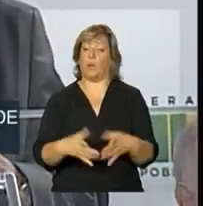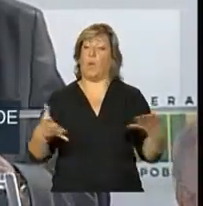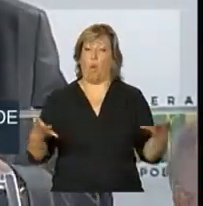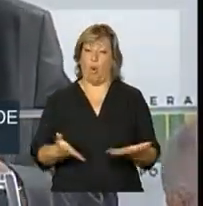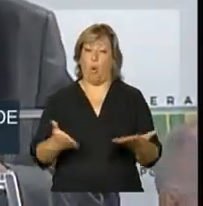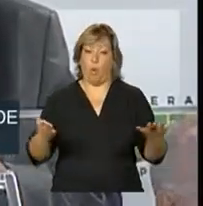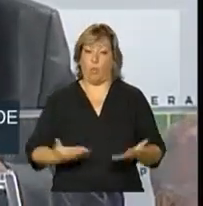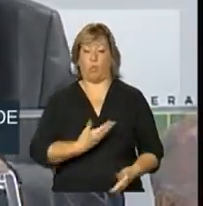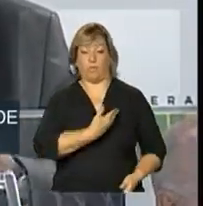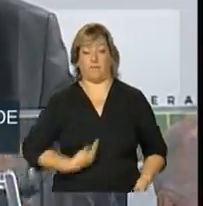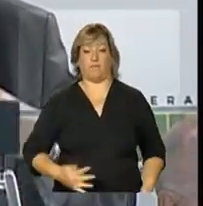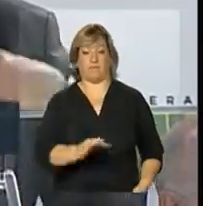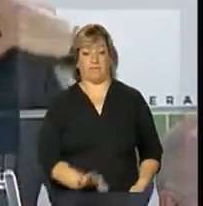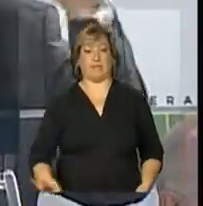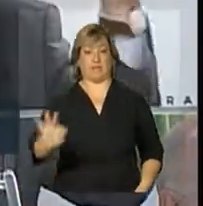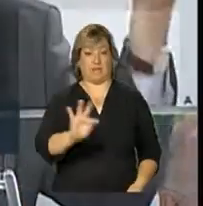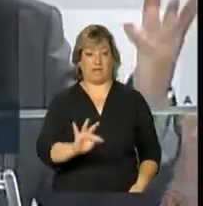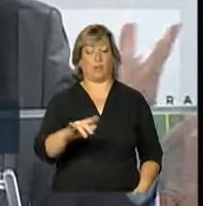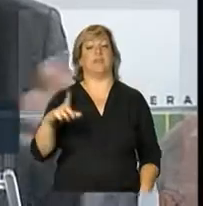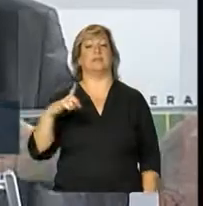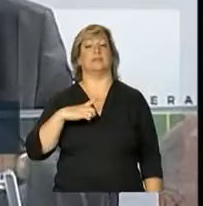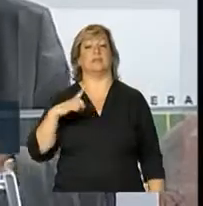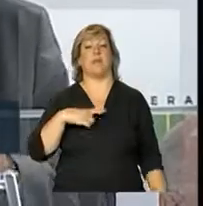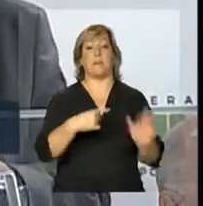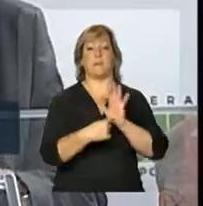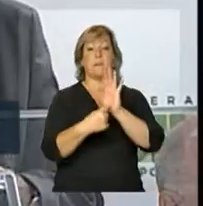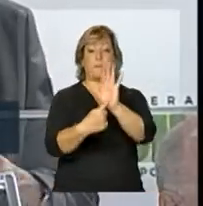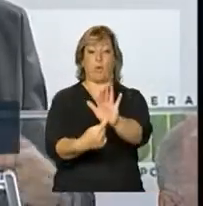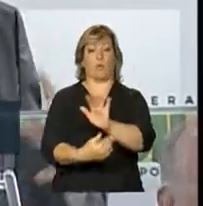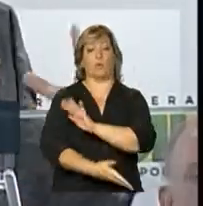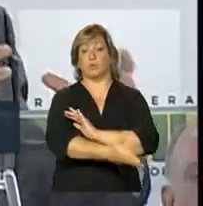governo federal está mostrando para